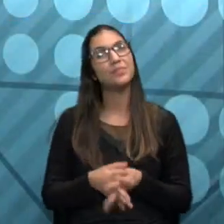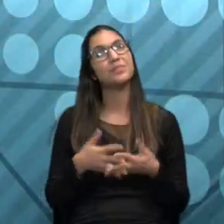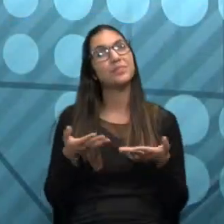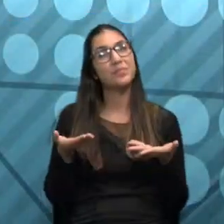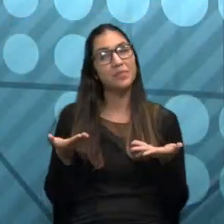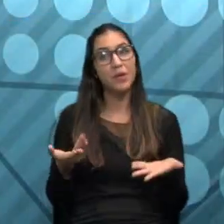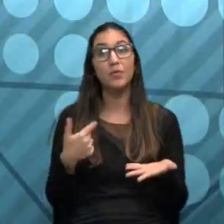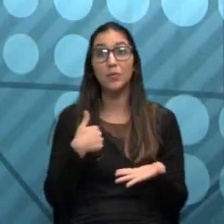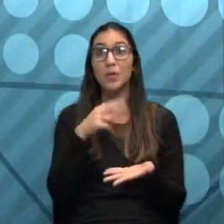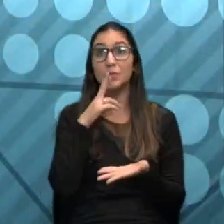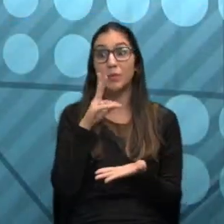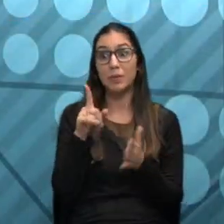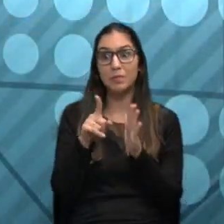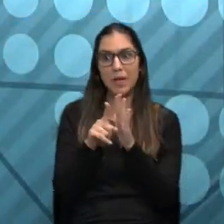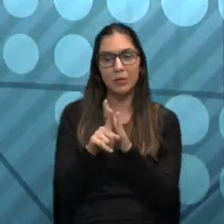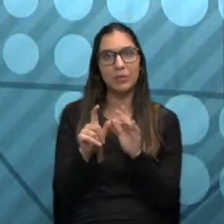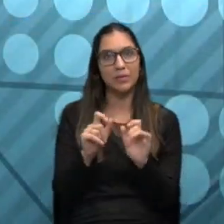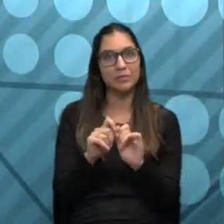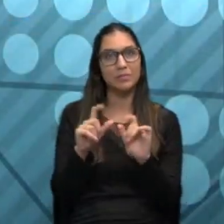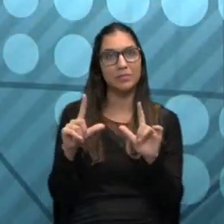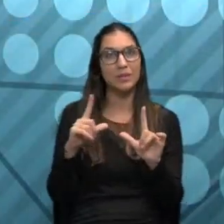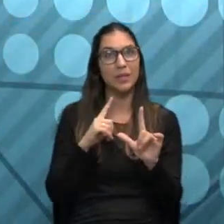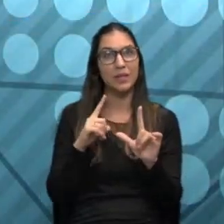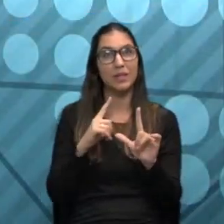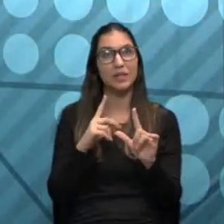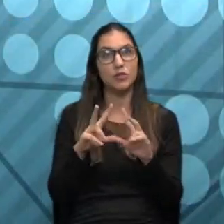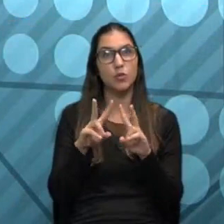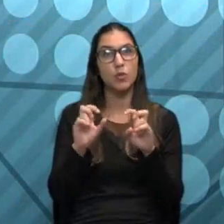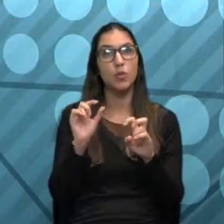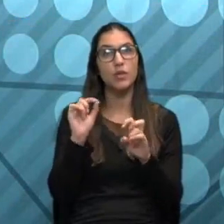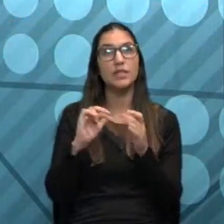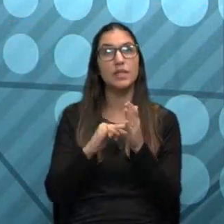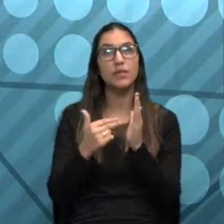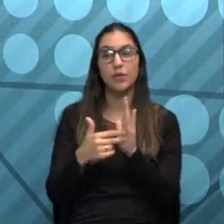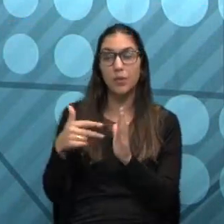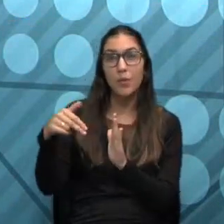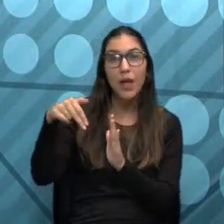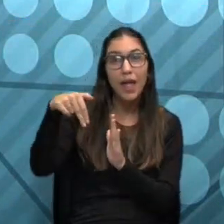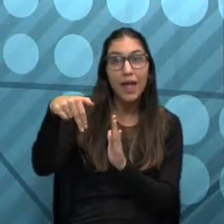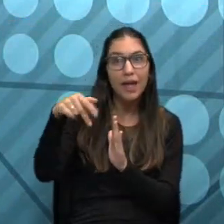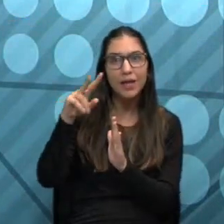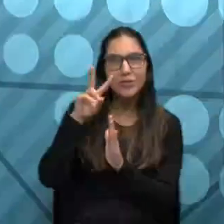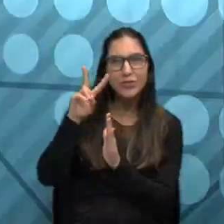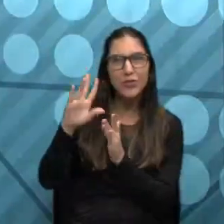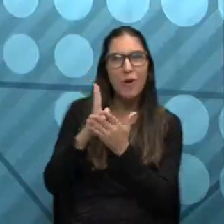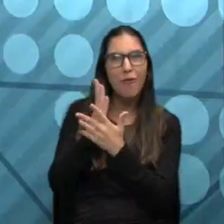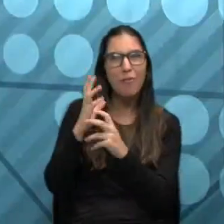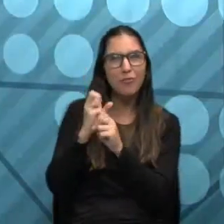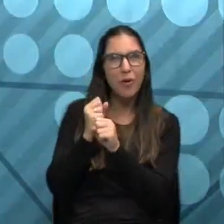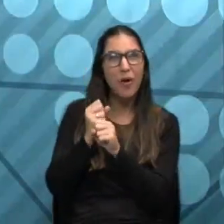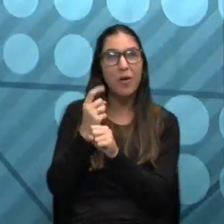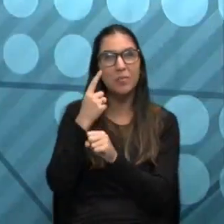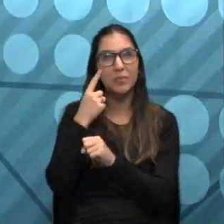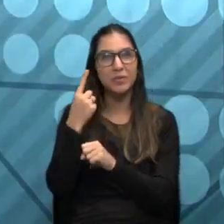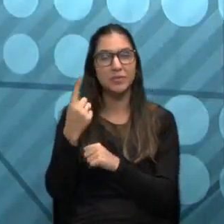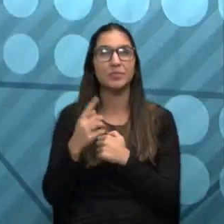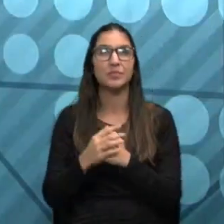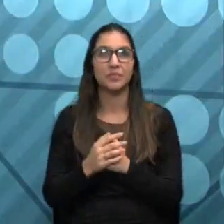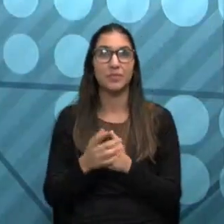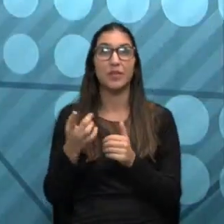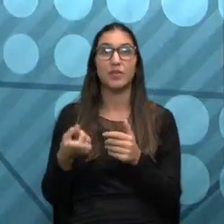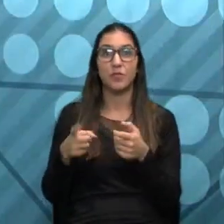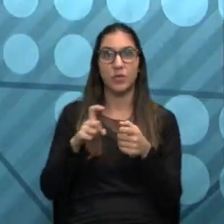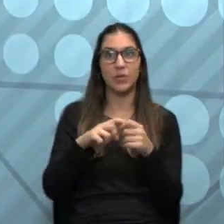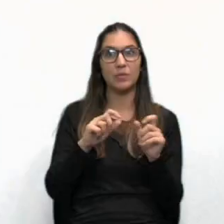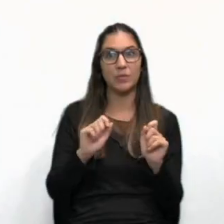Bom, então eu vou responder uma pergunta que apareceu aí do que é um chamado N, que a gente viu em alguma fórmula, né? Então, voltando